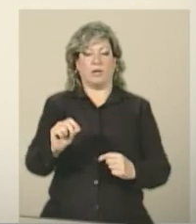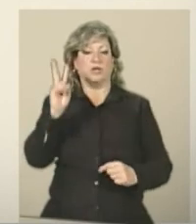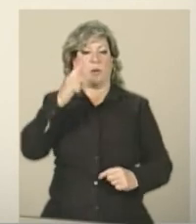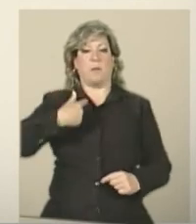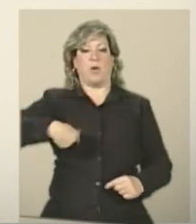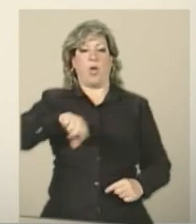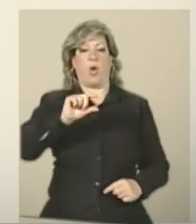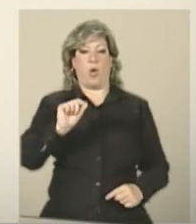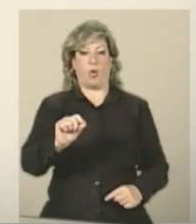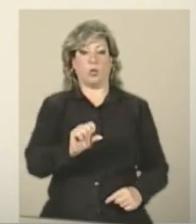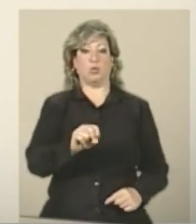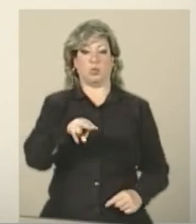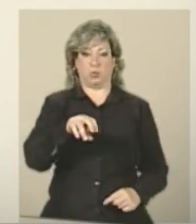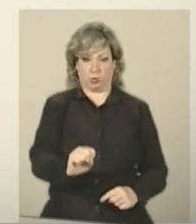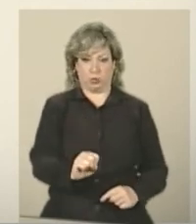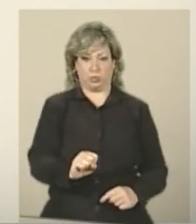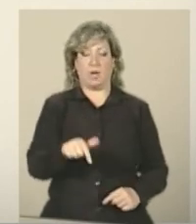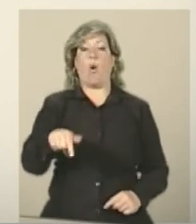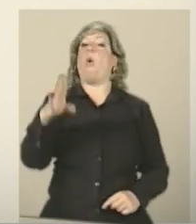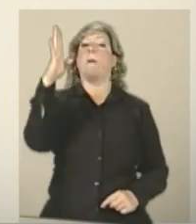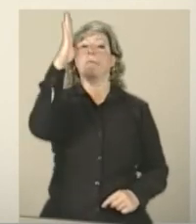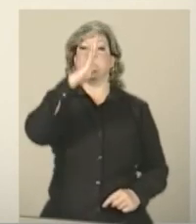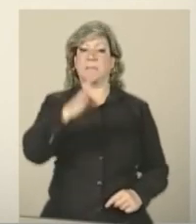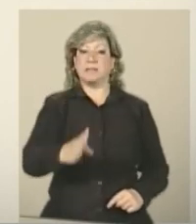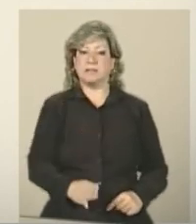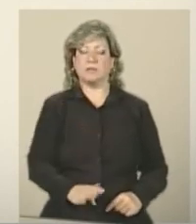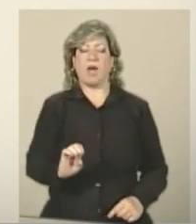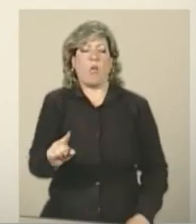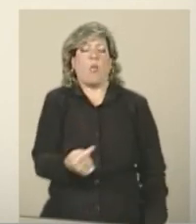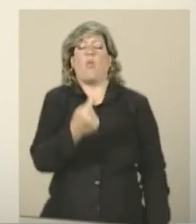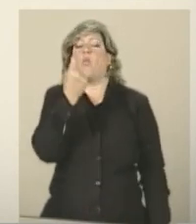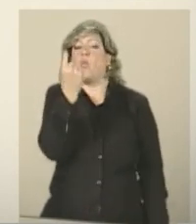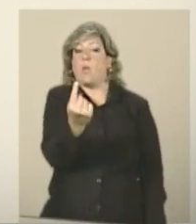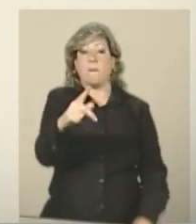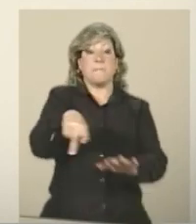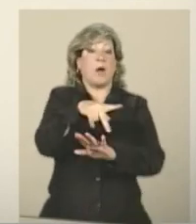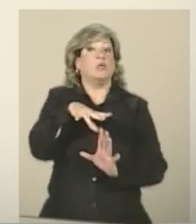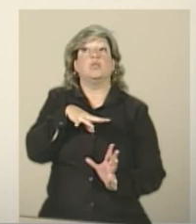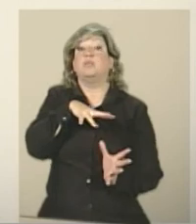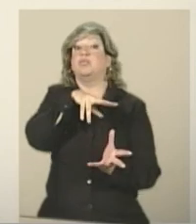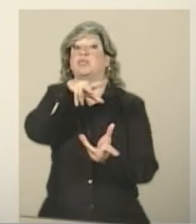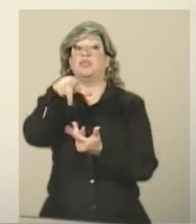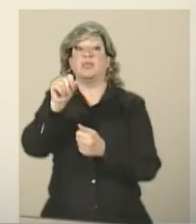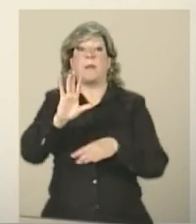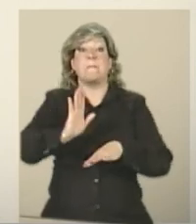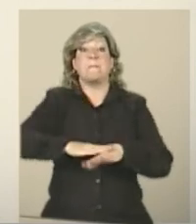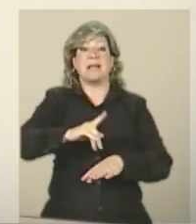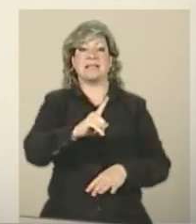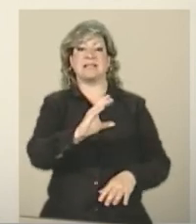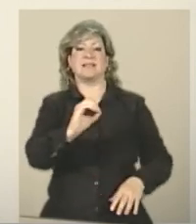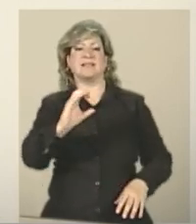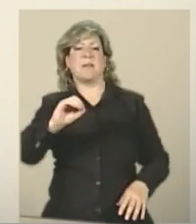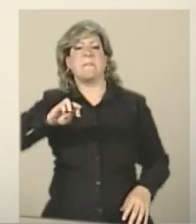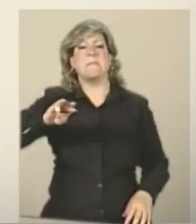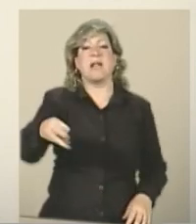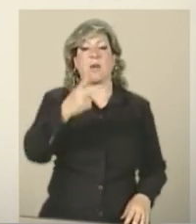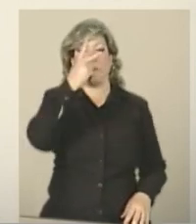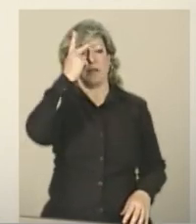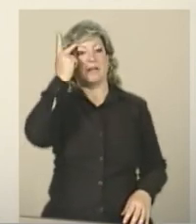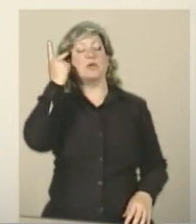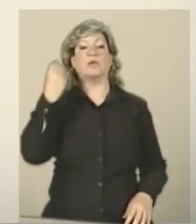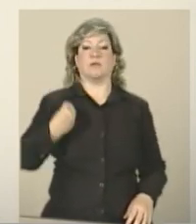nosso sistema público de saúde o Brasil Luciano é o único país do mundo com mais de 100 milhões de